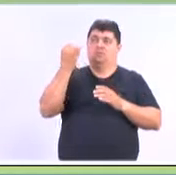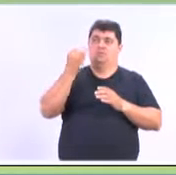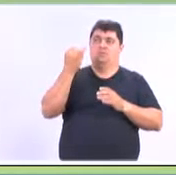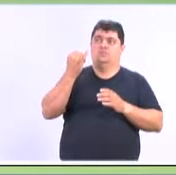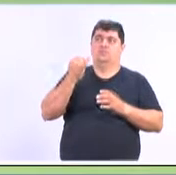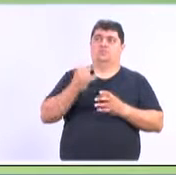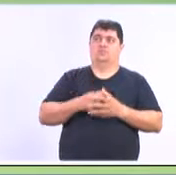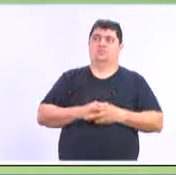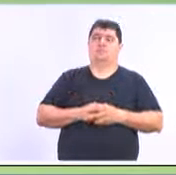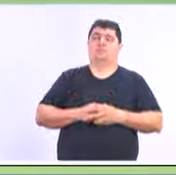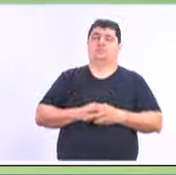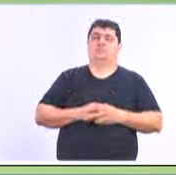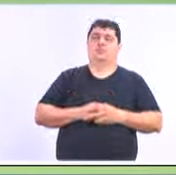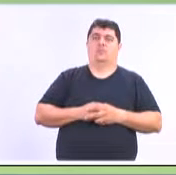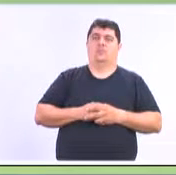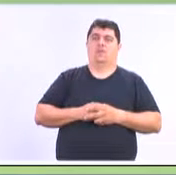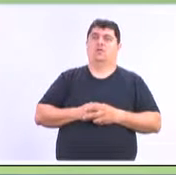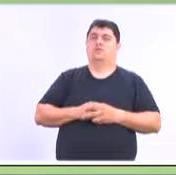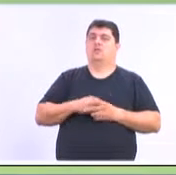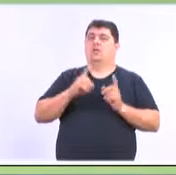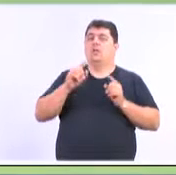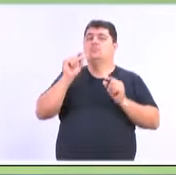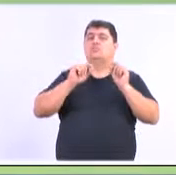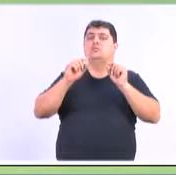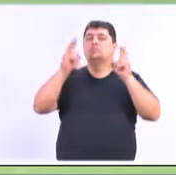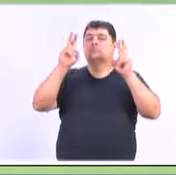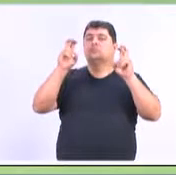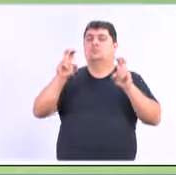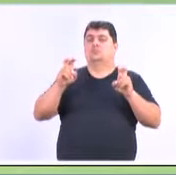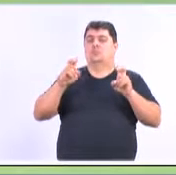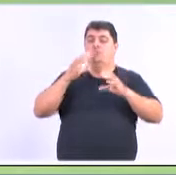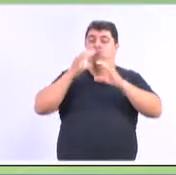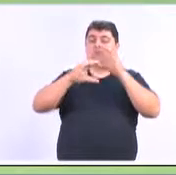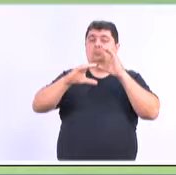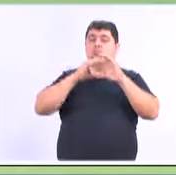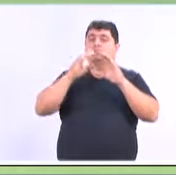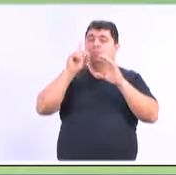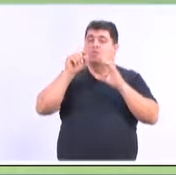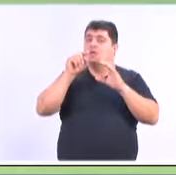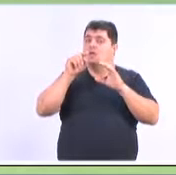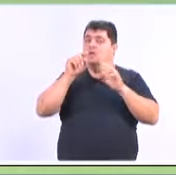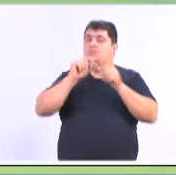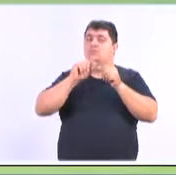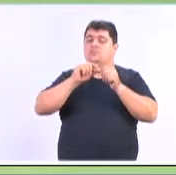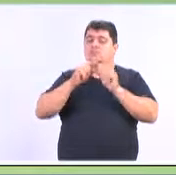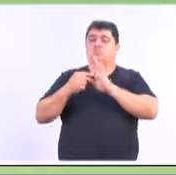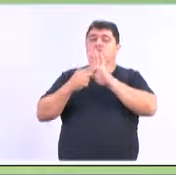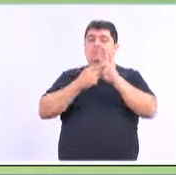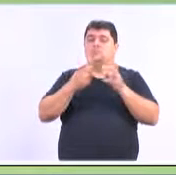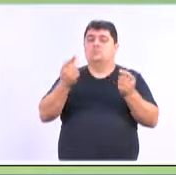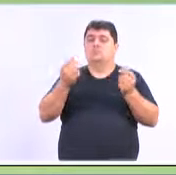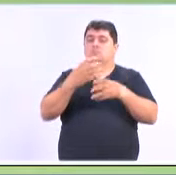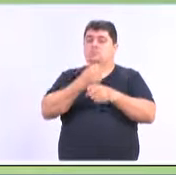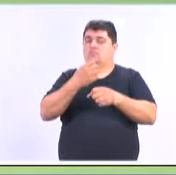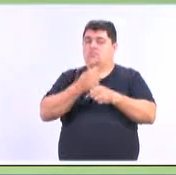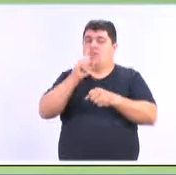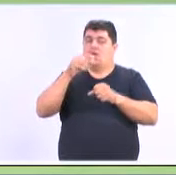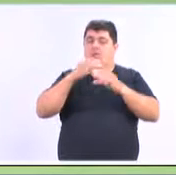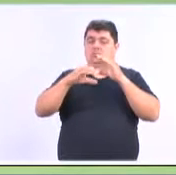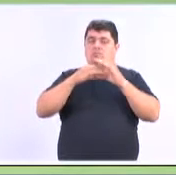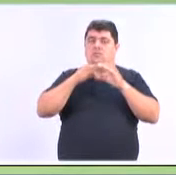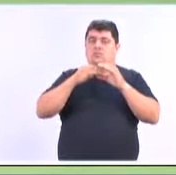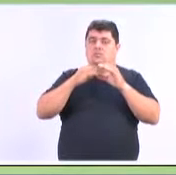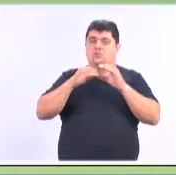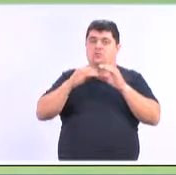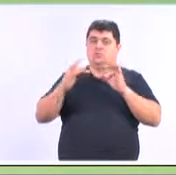gente está falando do que? Nós estamos falando da comunicação, que as demonstrações contábeis é a comunicação entre o